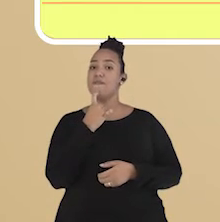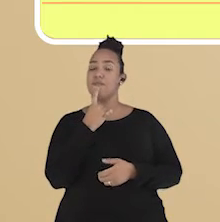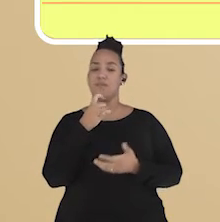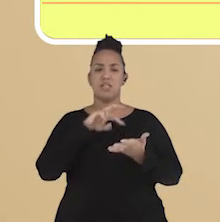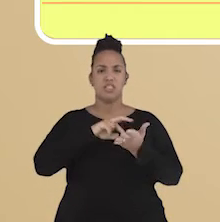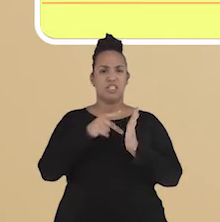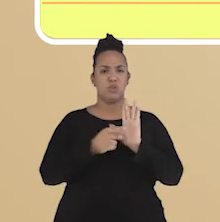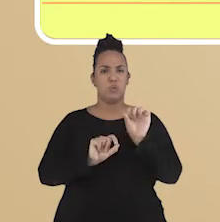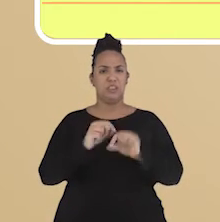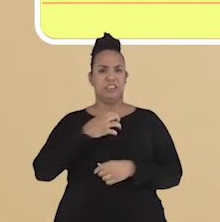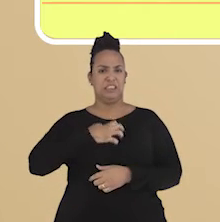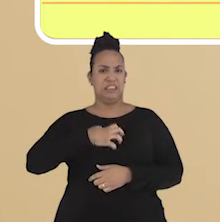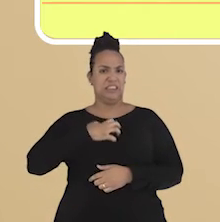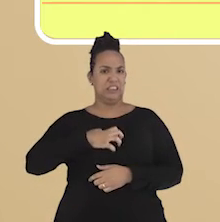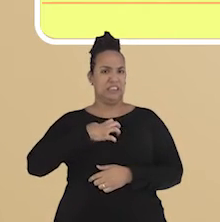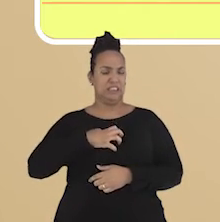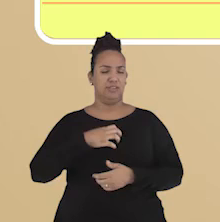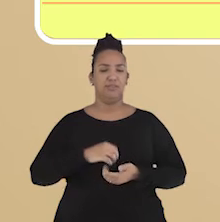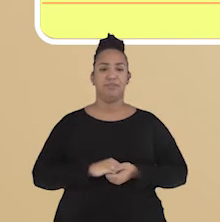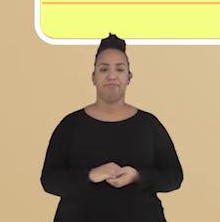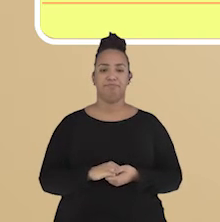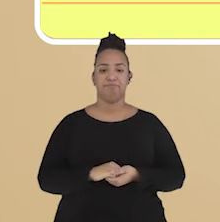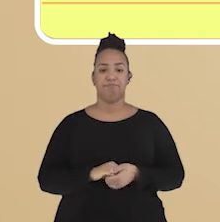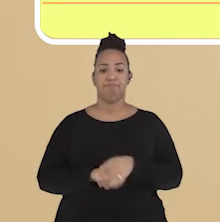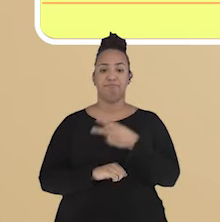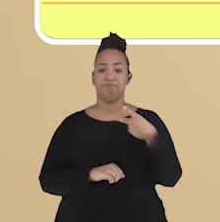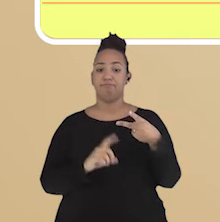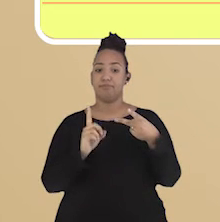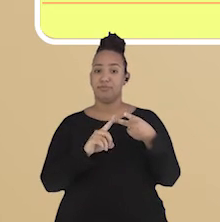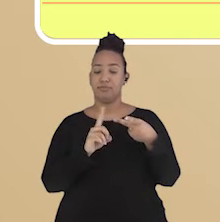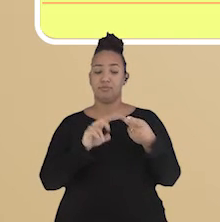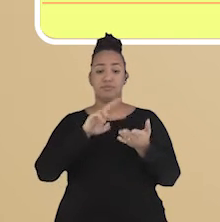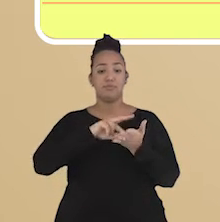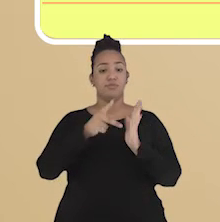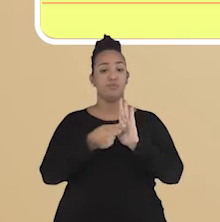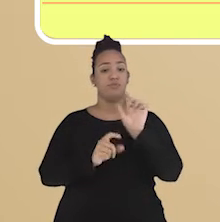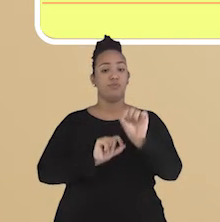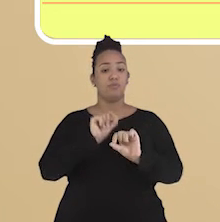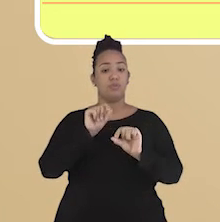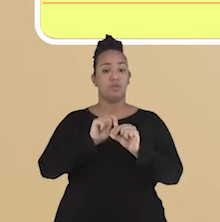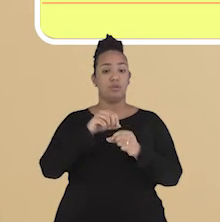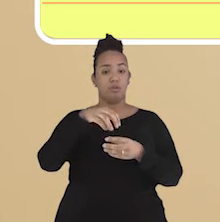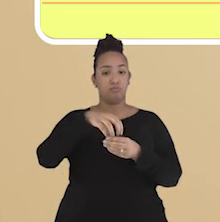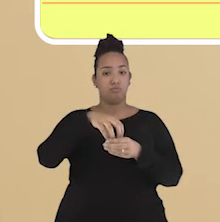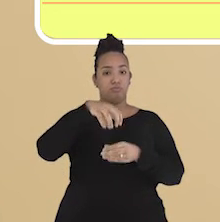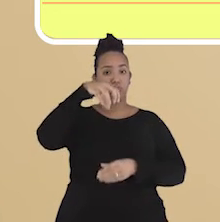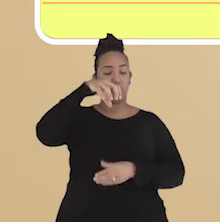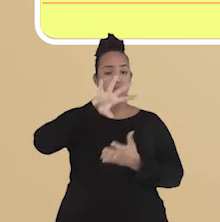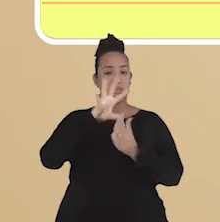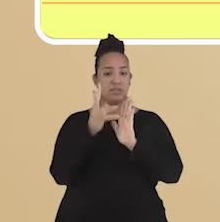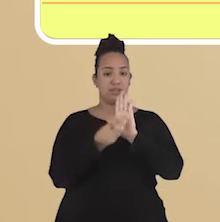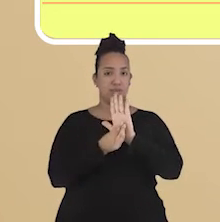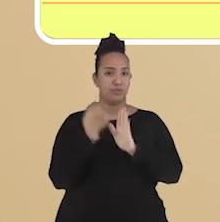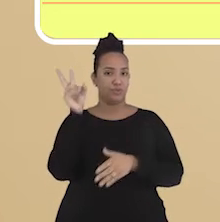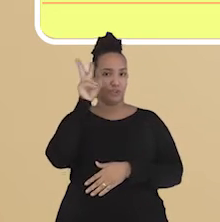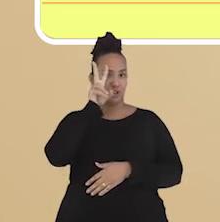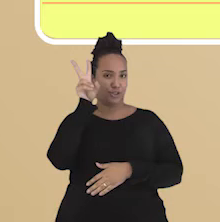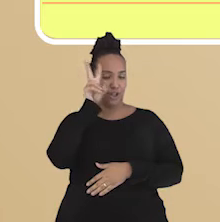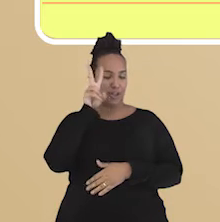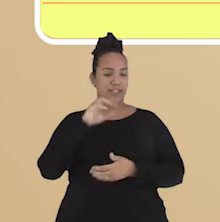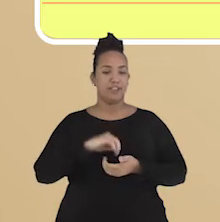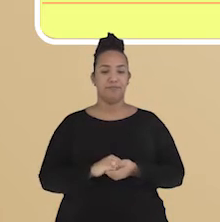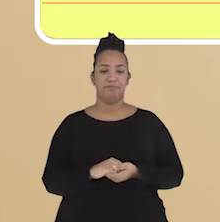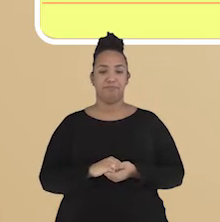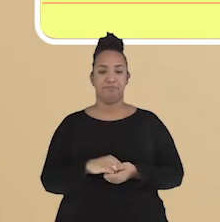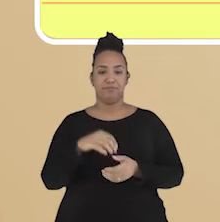Acertou quem disse que a figurinha vermelha simboliza o sentimento de raiva. E a segunda representa a ampulheta,